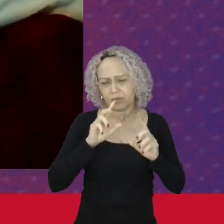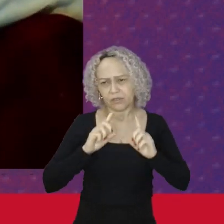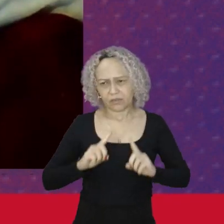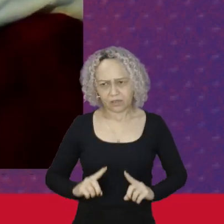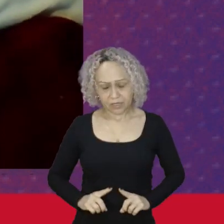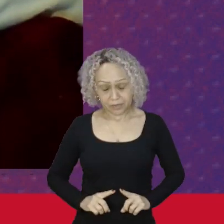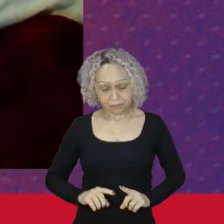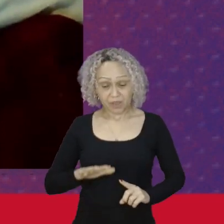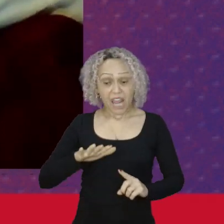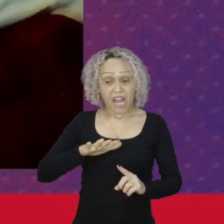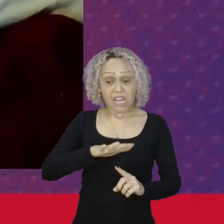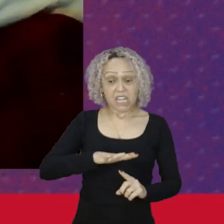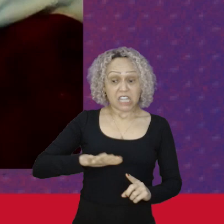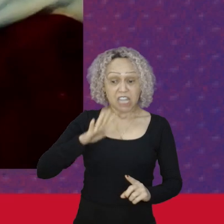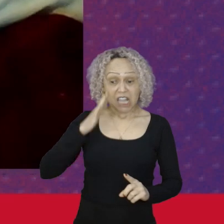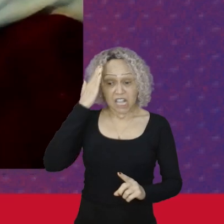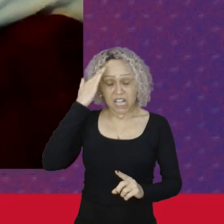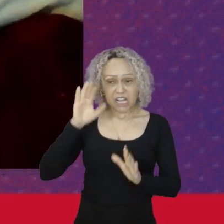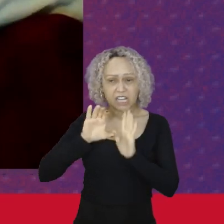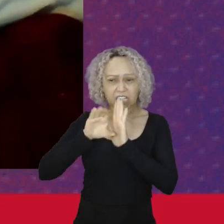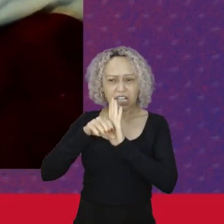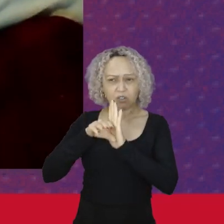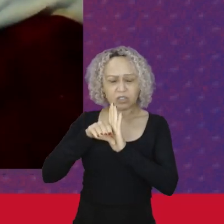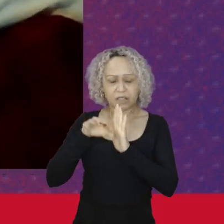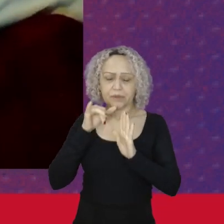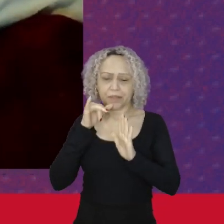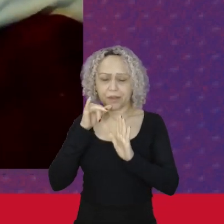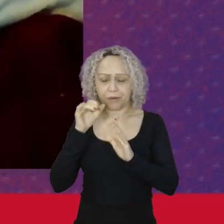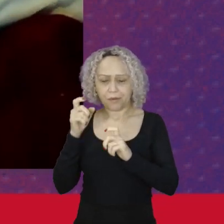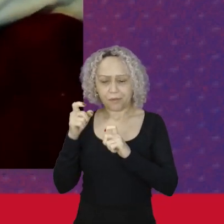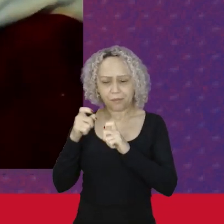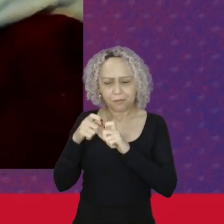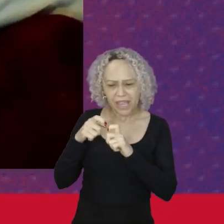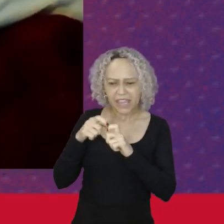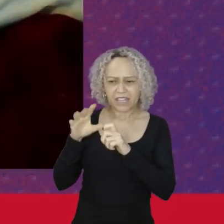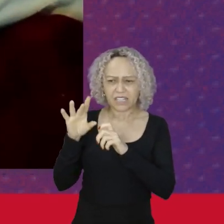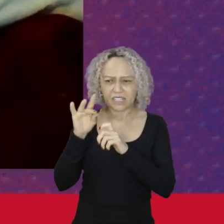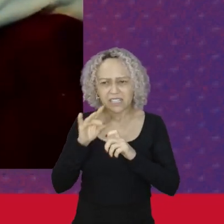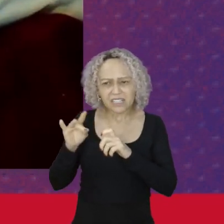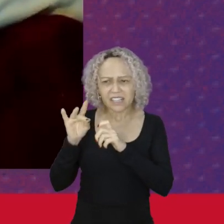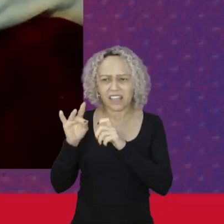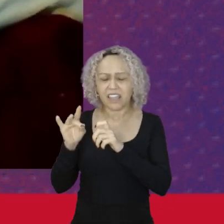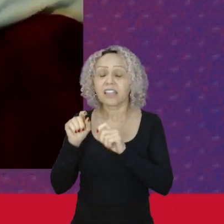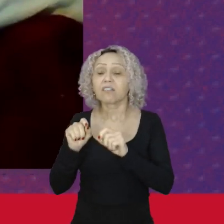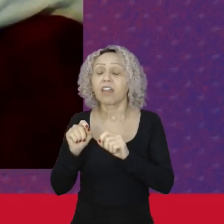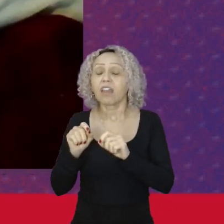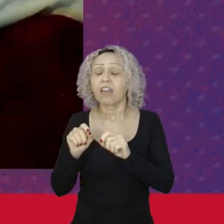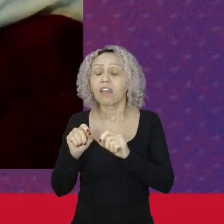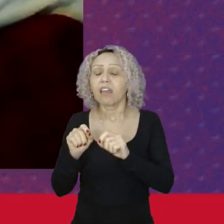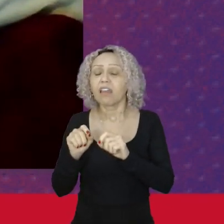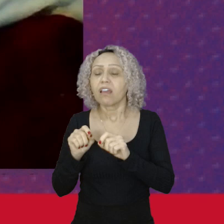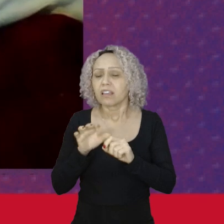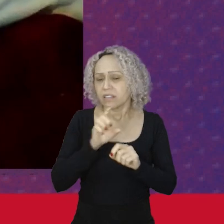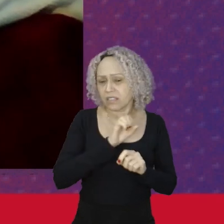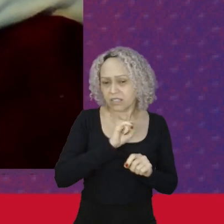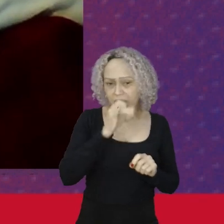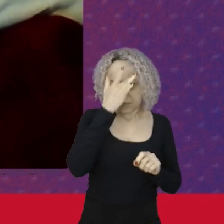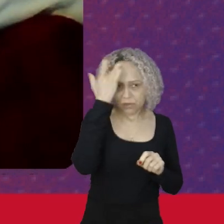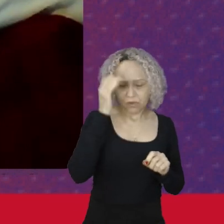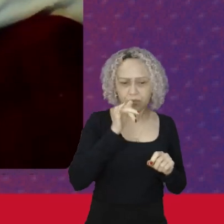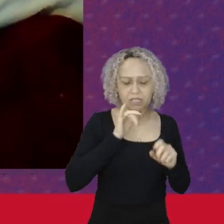concepção médica, foram as próteses extremamente rudimentares, as talas,